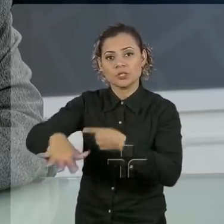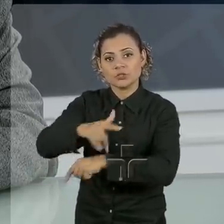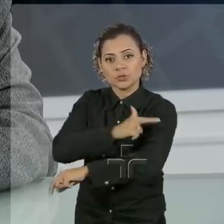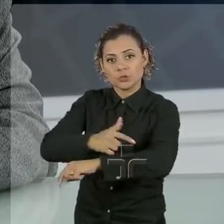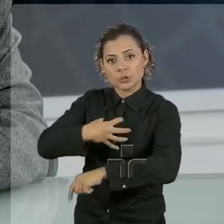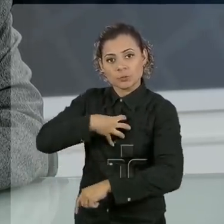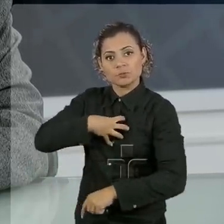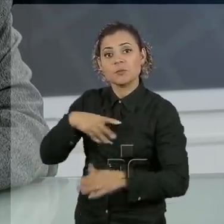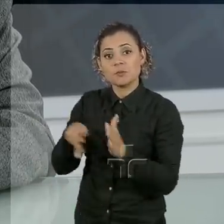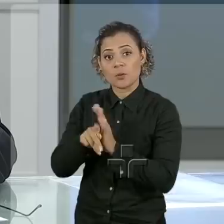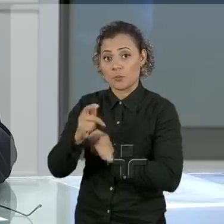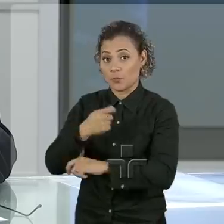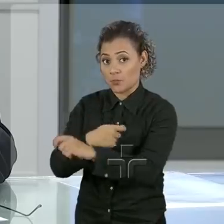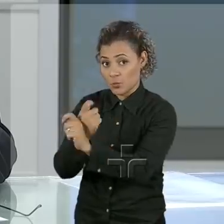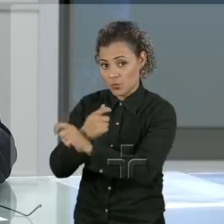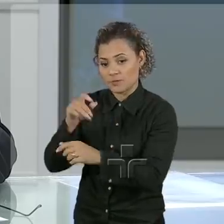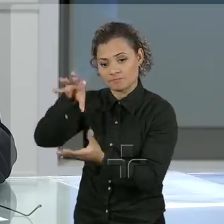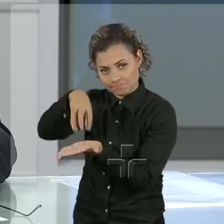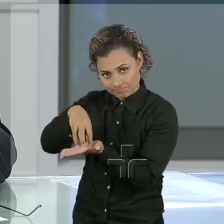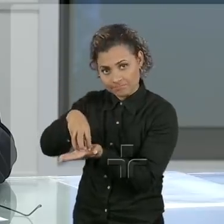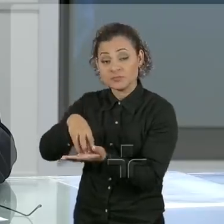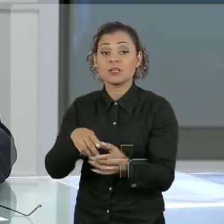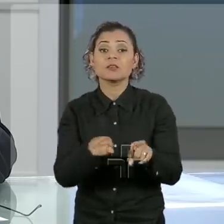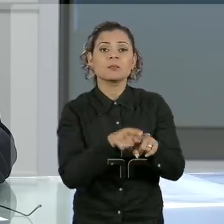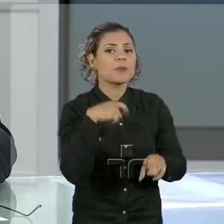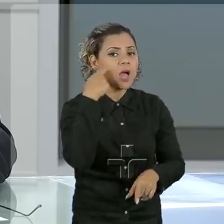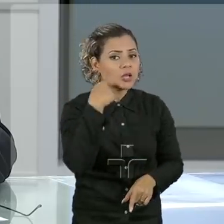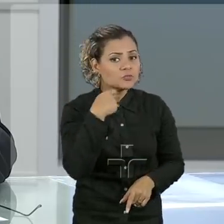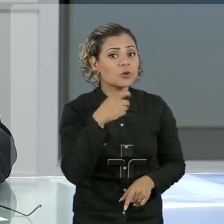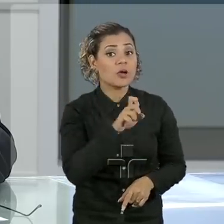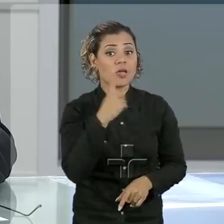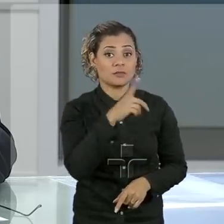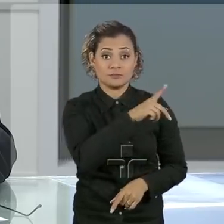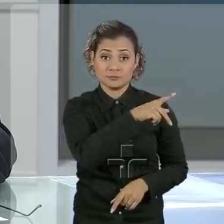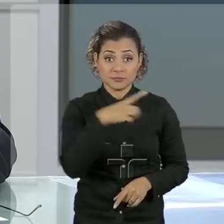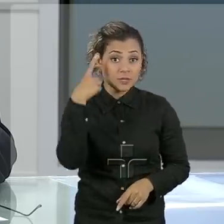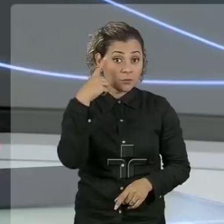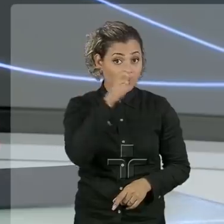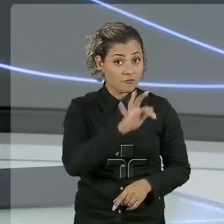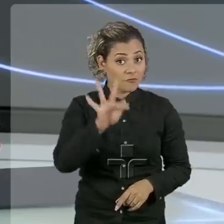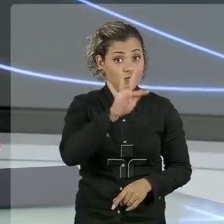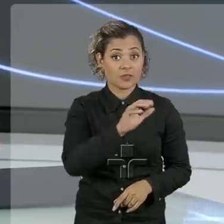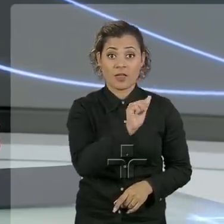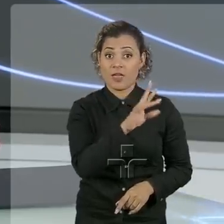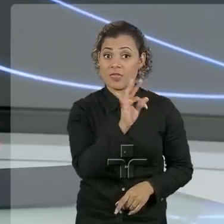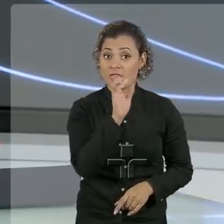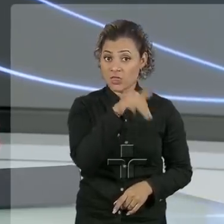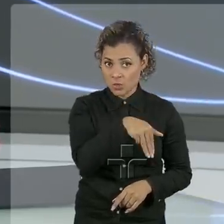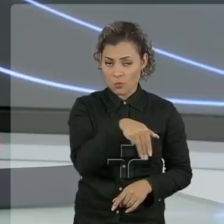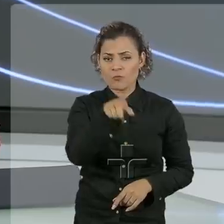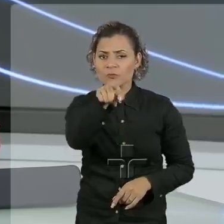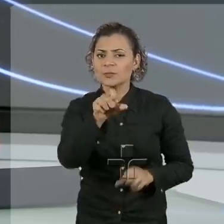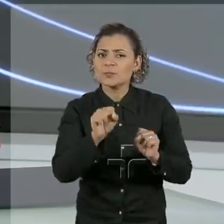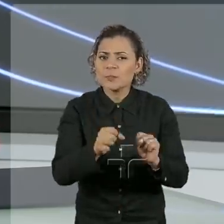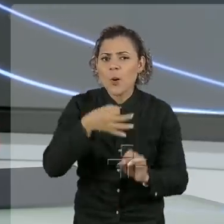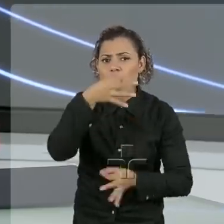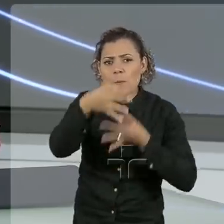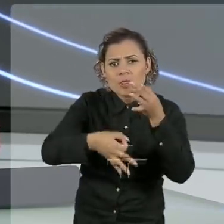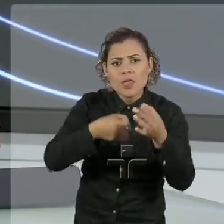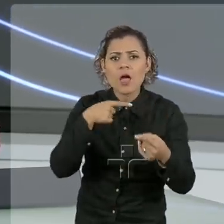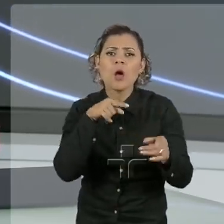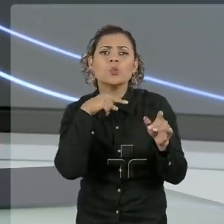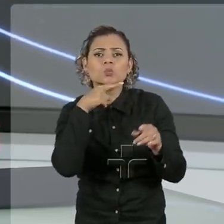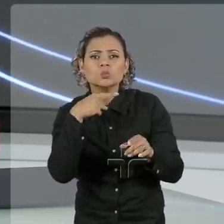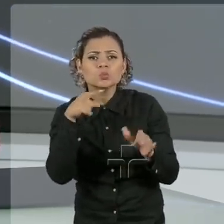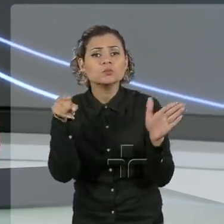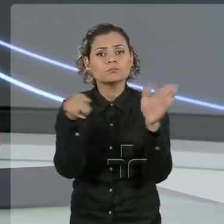Comportamento e Mídia da PUC, e o advogado e ex-deputado federal Ayrton Soares. E você pode mandar perguntas e fazer